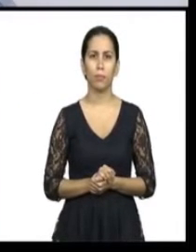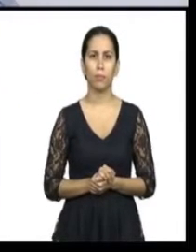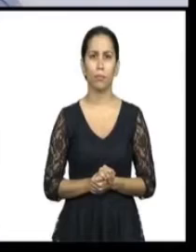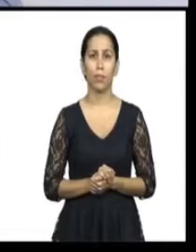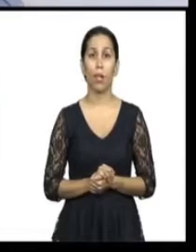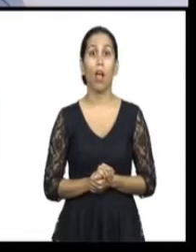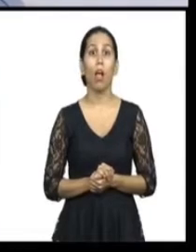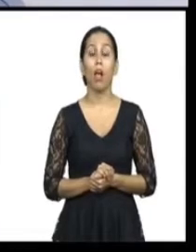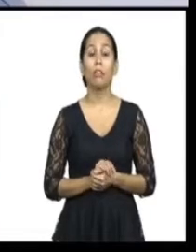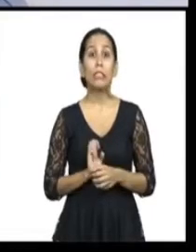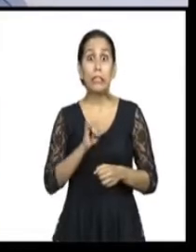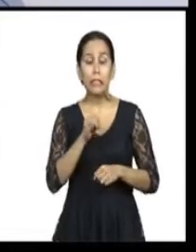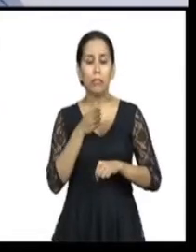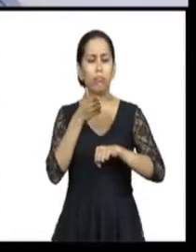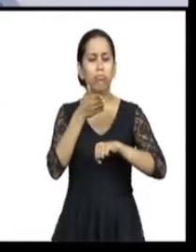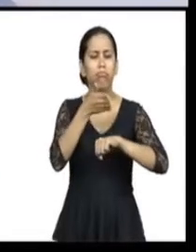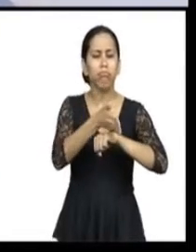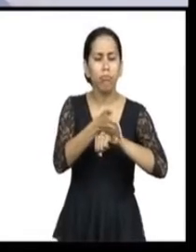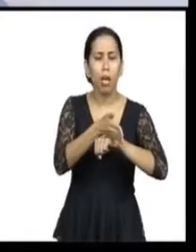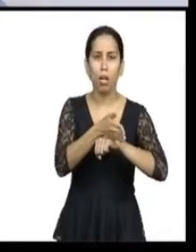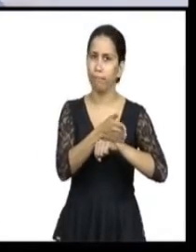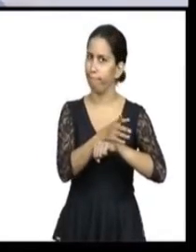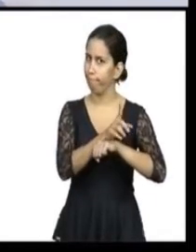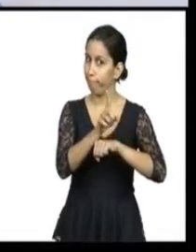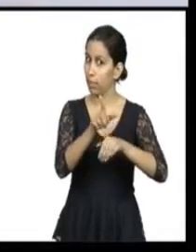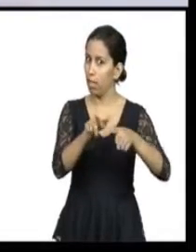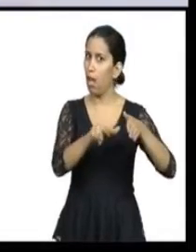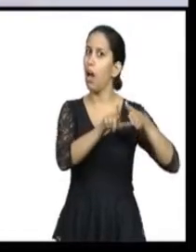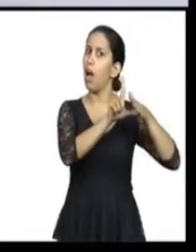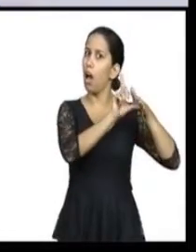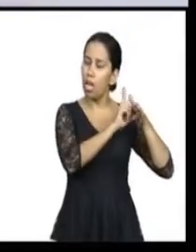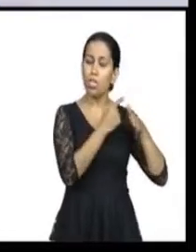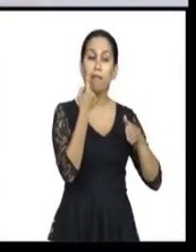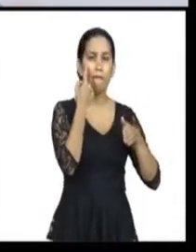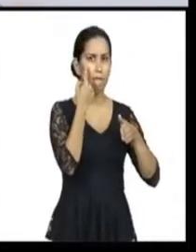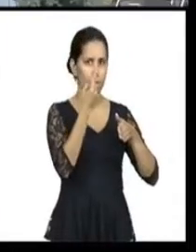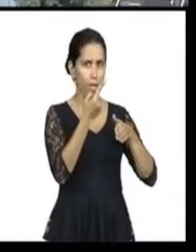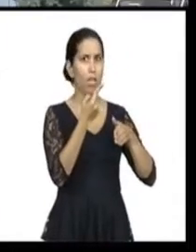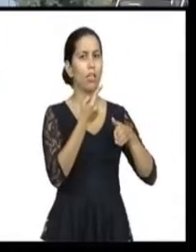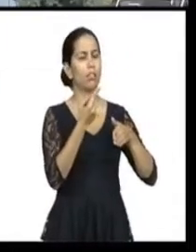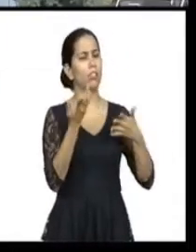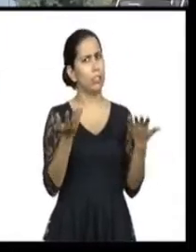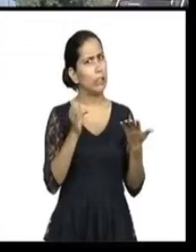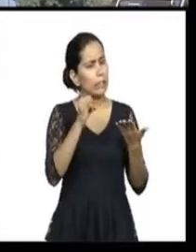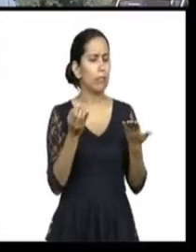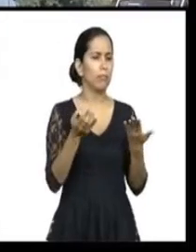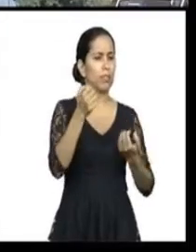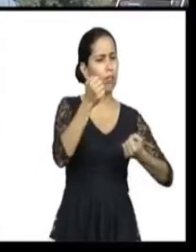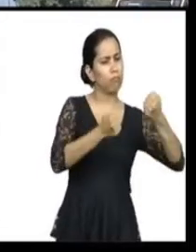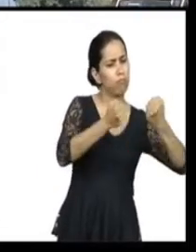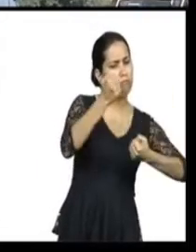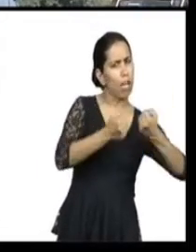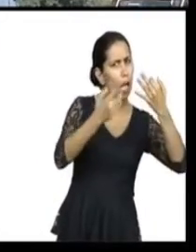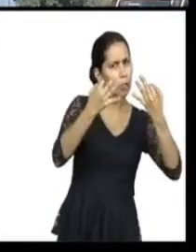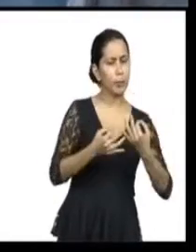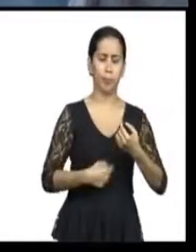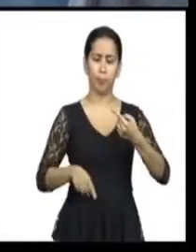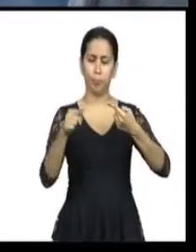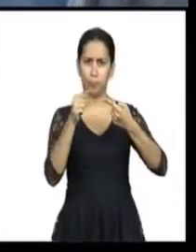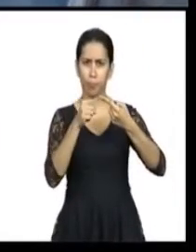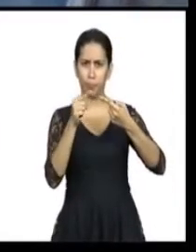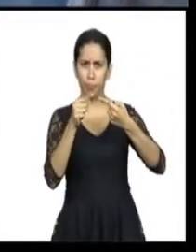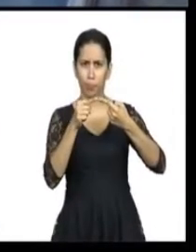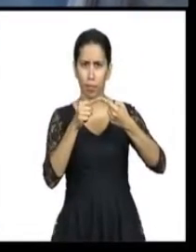Antes de entrar na área da mina, é bom conferir se o nosso veículo está com todos os itens de segurança. Primeiro, as indicações de luz. Os